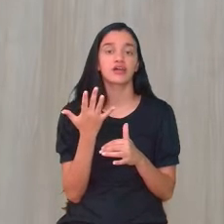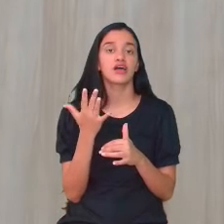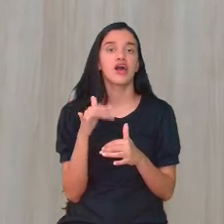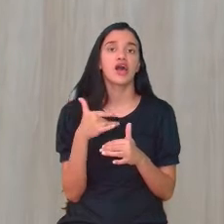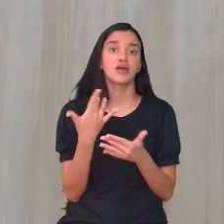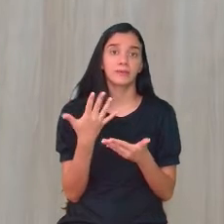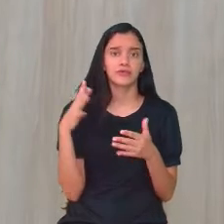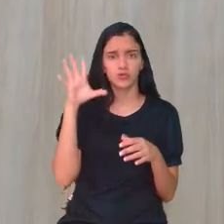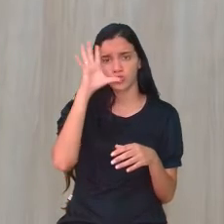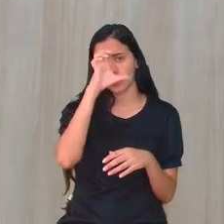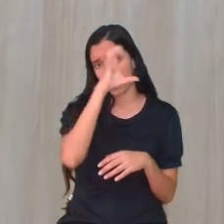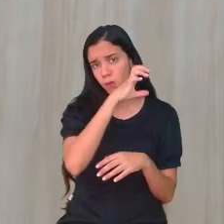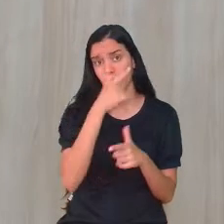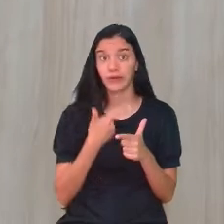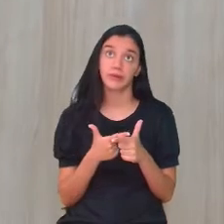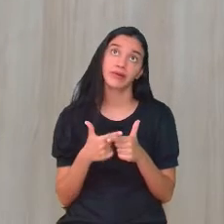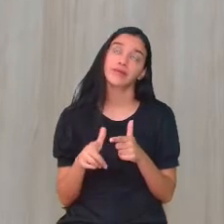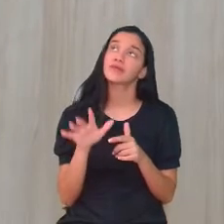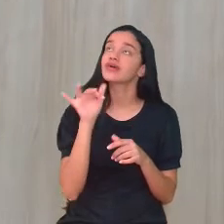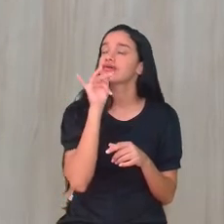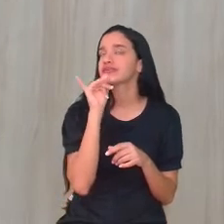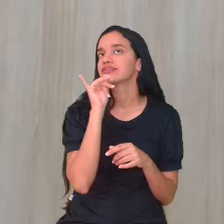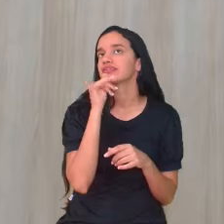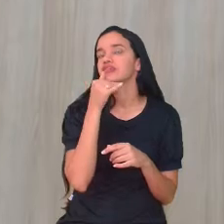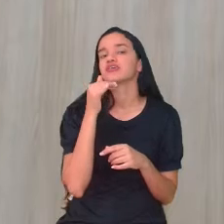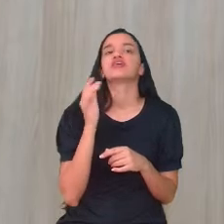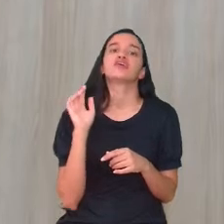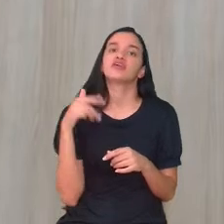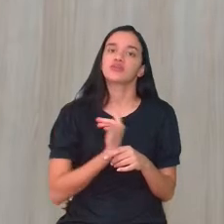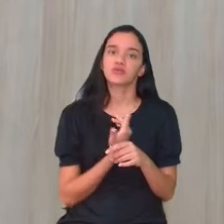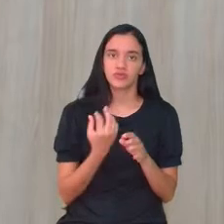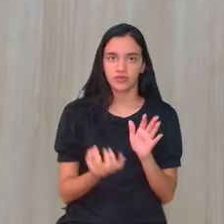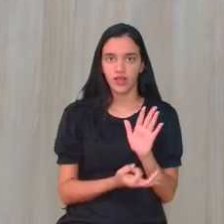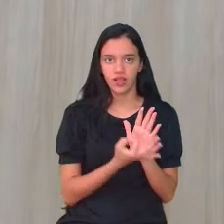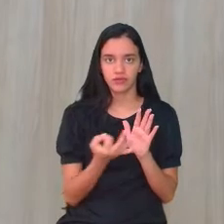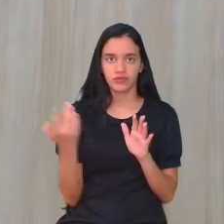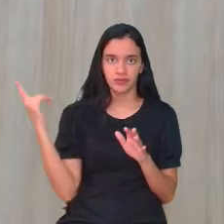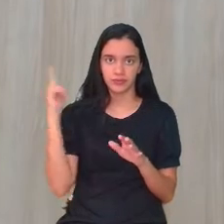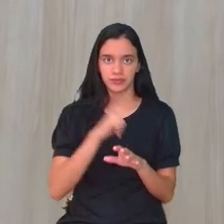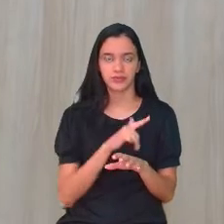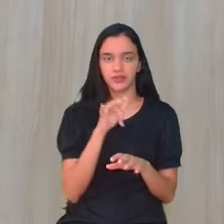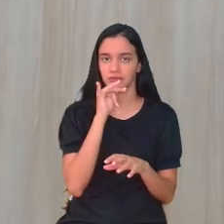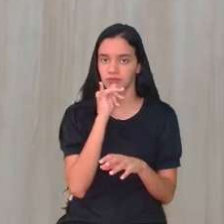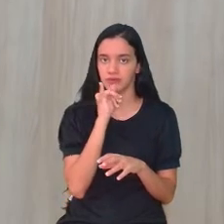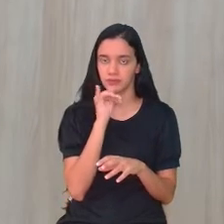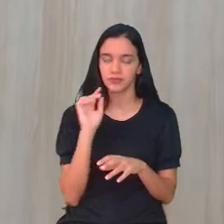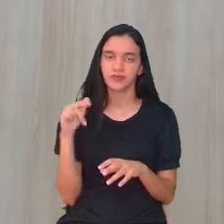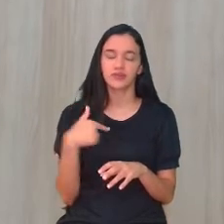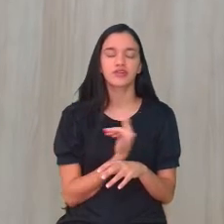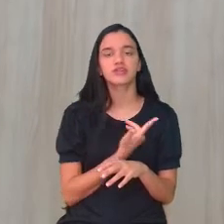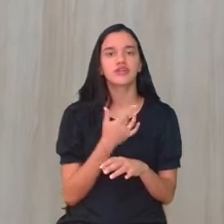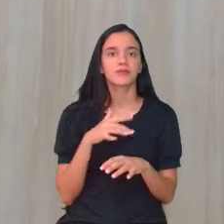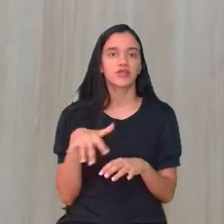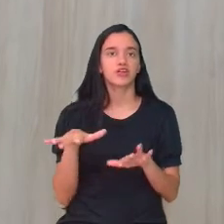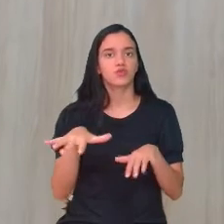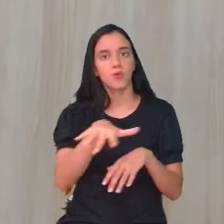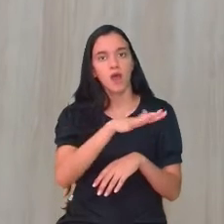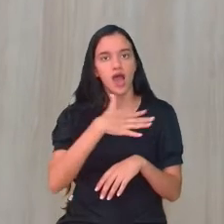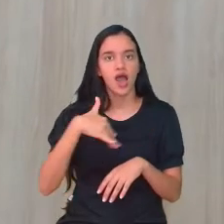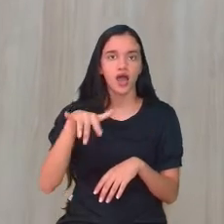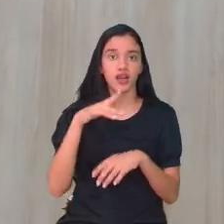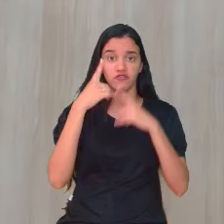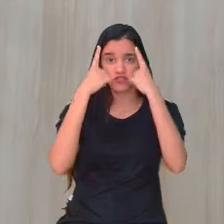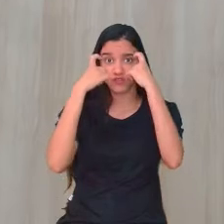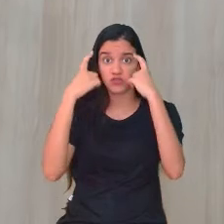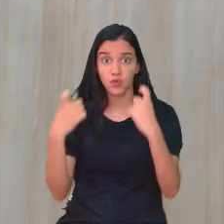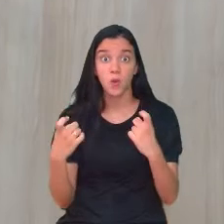muito complexos. Como, por exemplo, a gente citou, né, e vamos repetir o exemplo, a gente está num território de